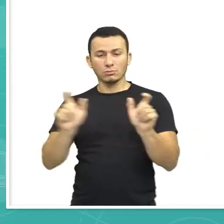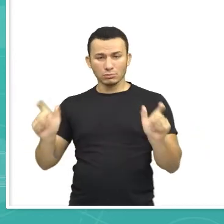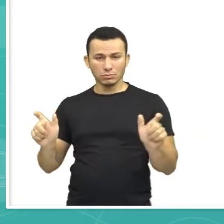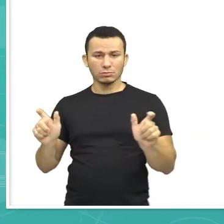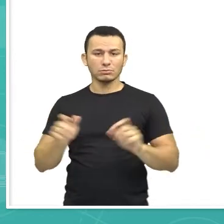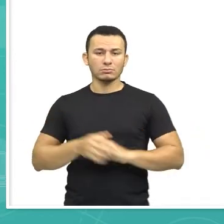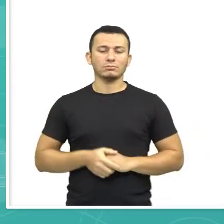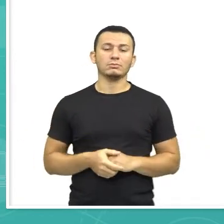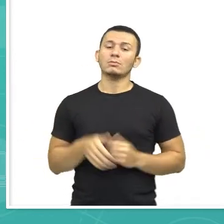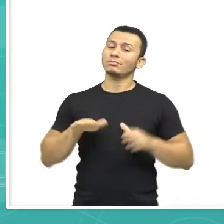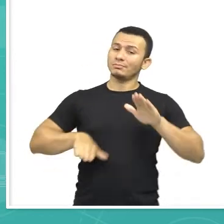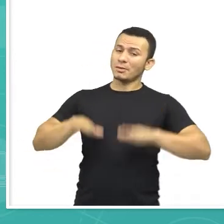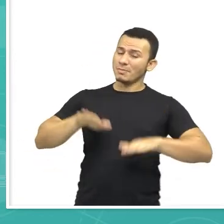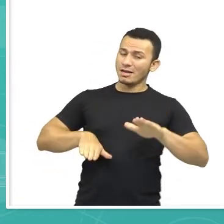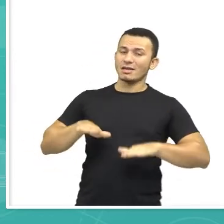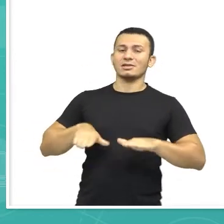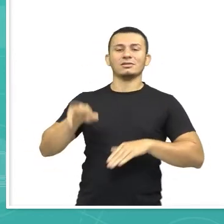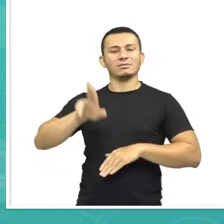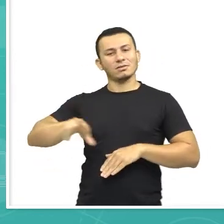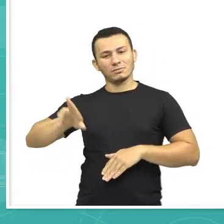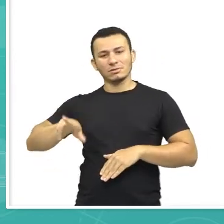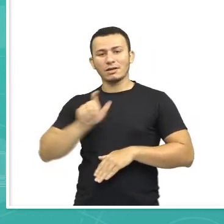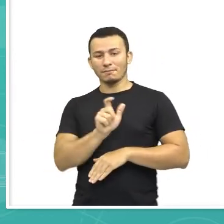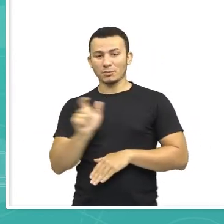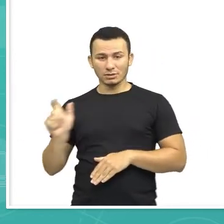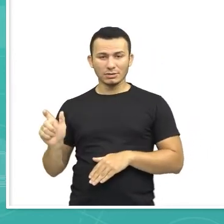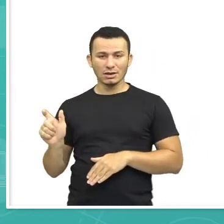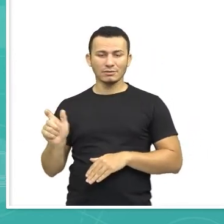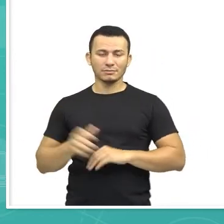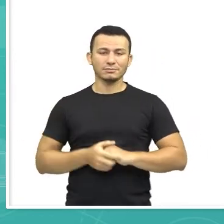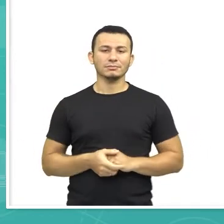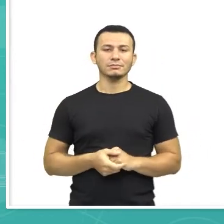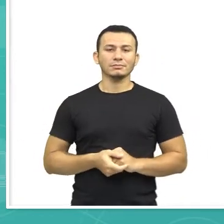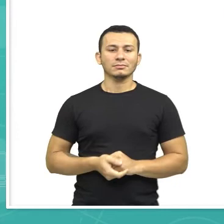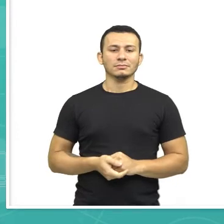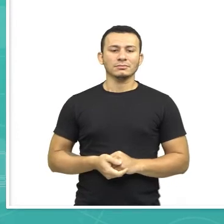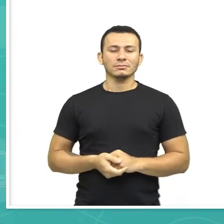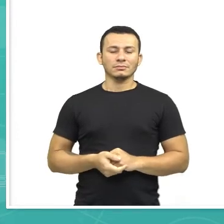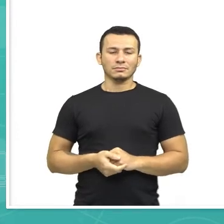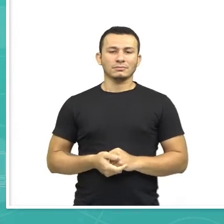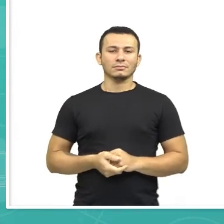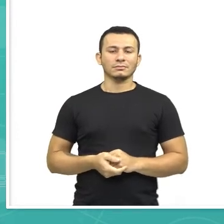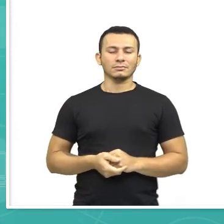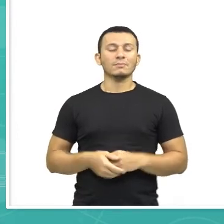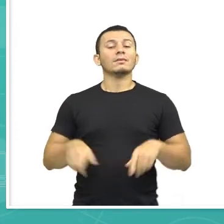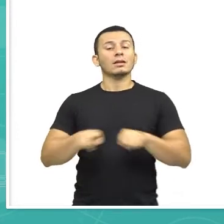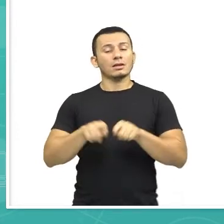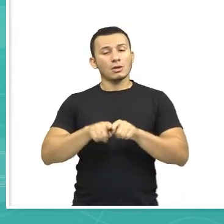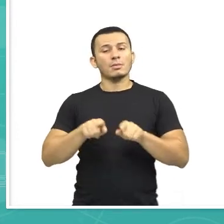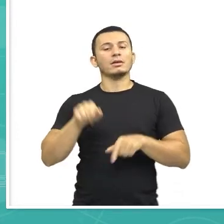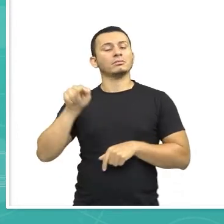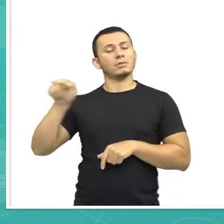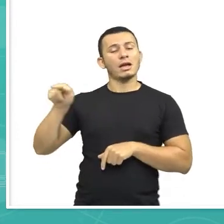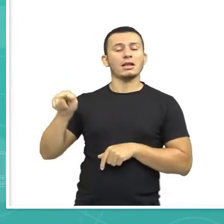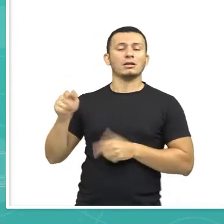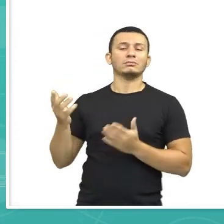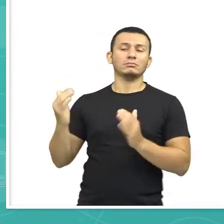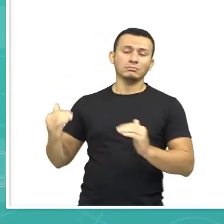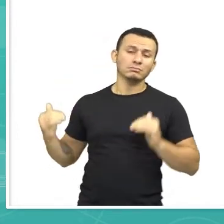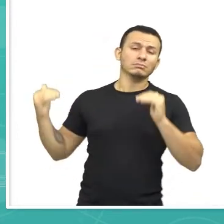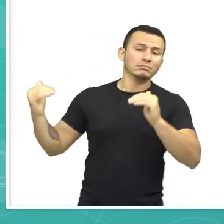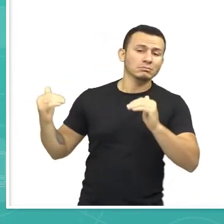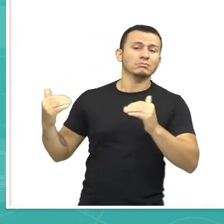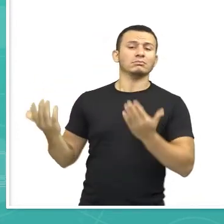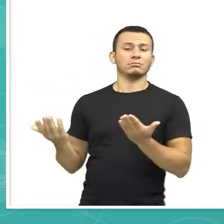depender muito da utilização essa situação, do grau de intimidade que você tem com a pessoa, da posição que ela, que ela